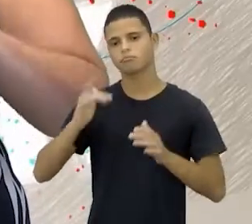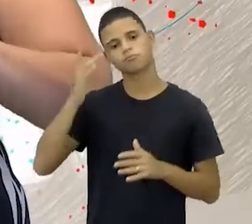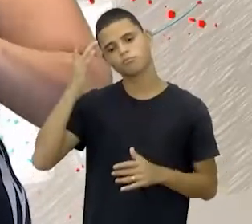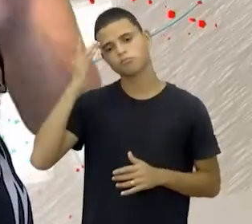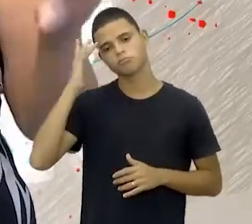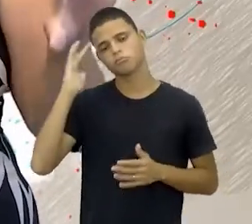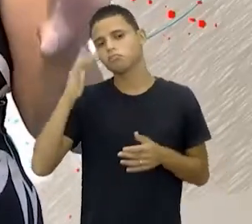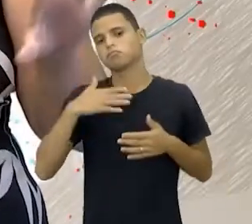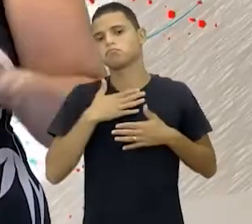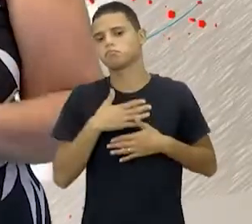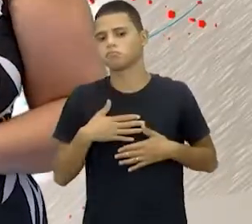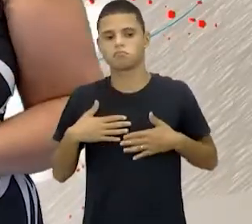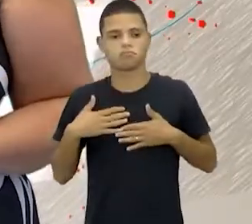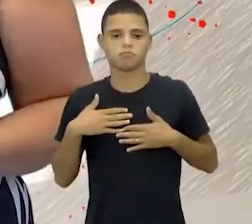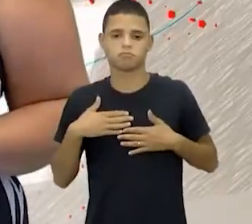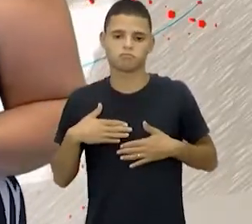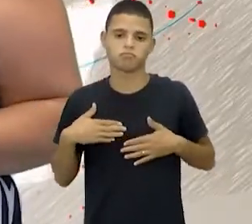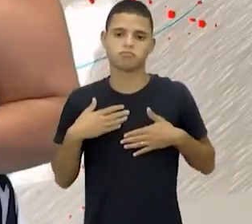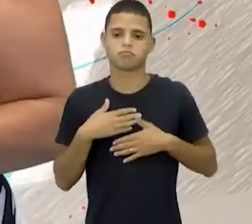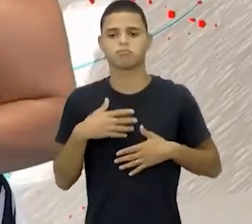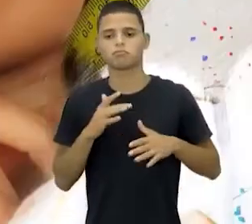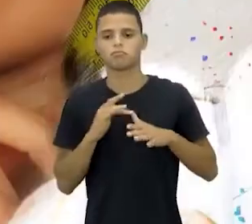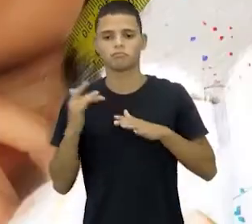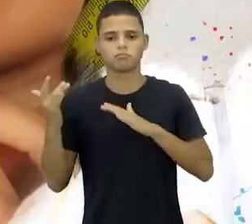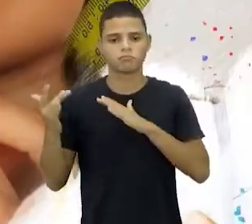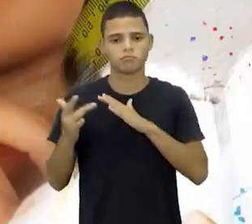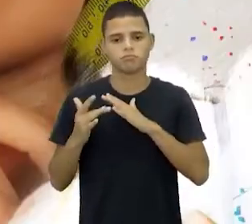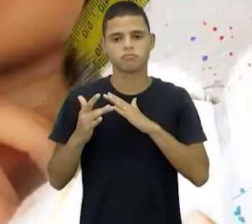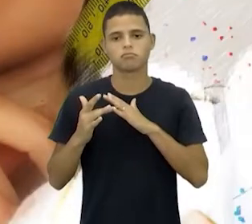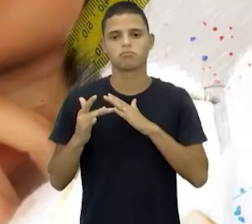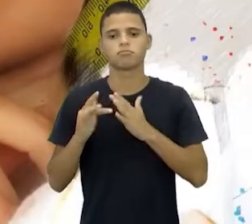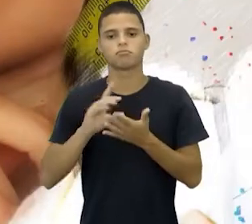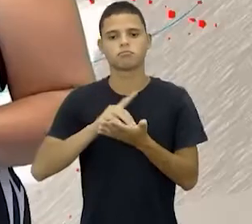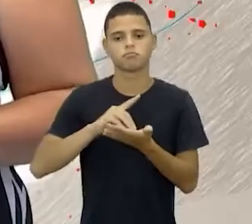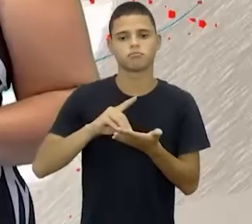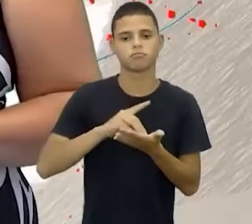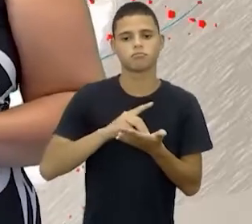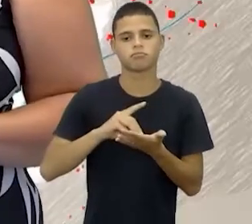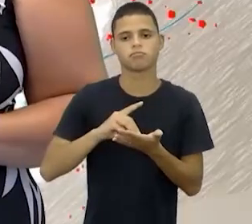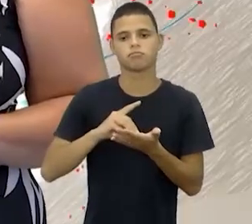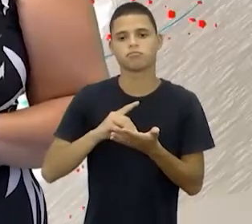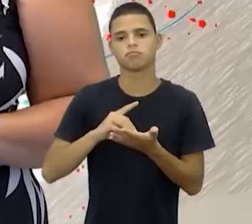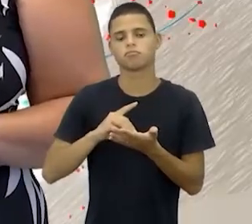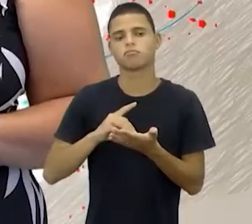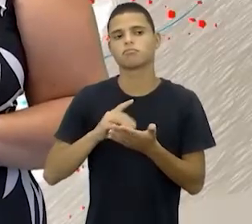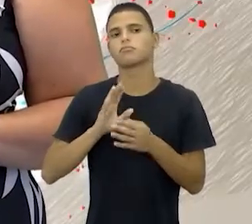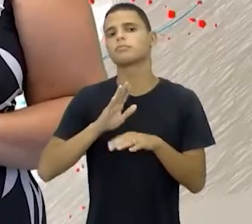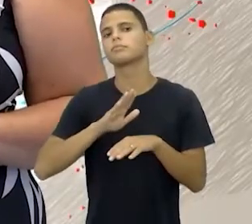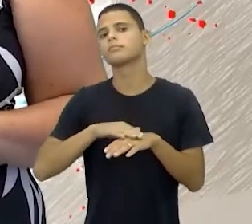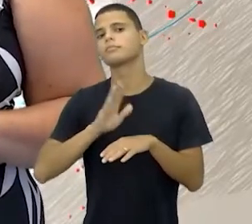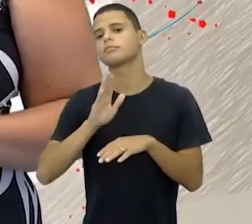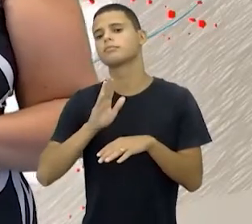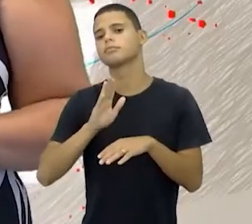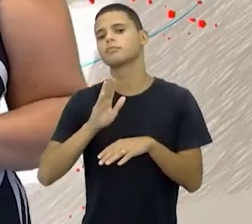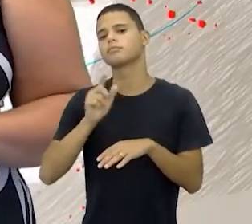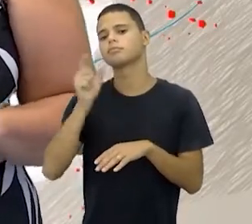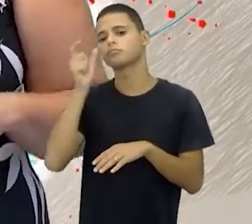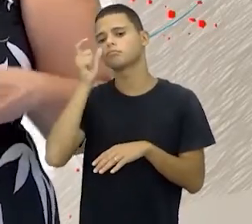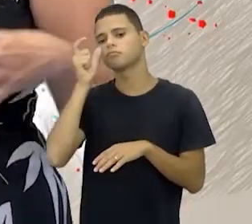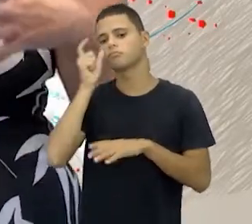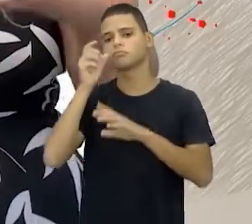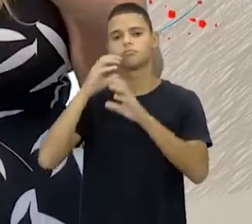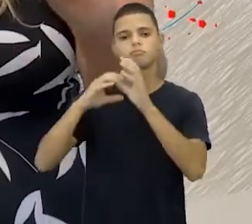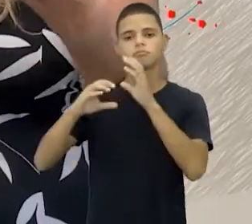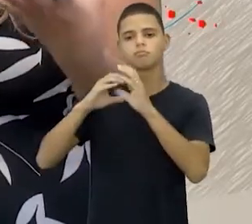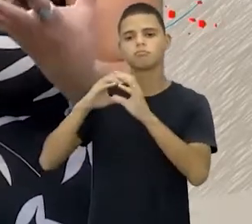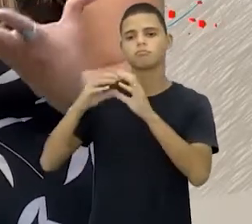acho que ele já gosta de mídia social. Já gosta de mídias sociais. O que mais? Eu acho que ele se interessa pela questão da comunicação. Como